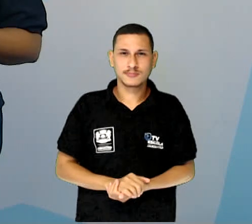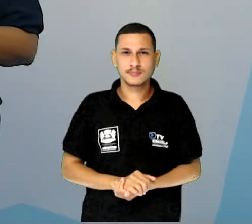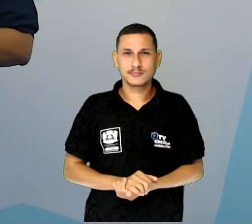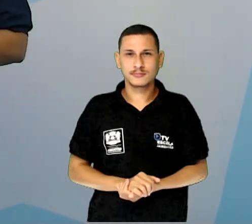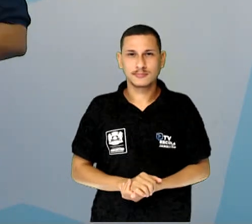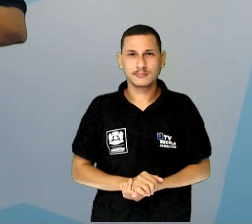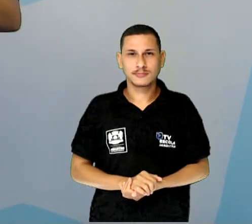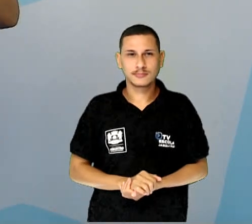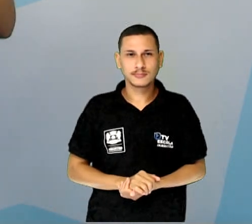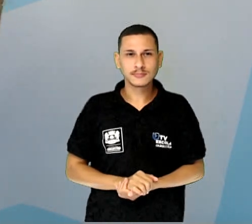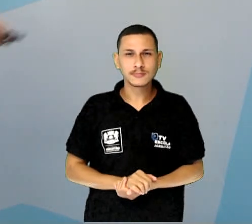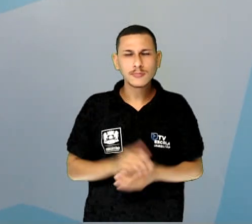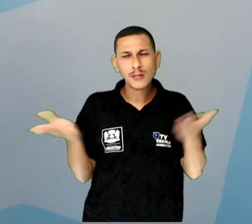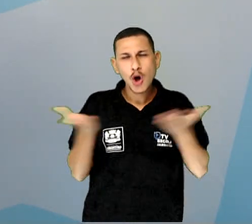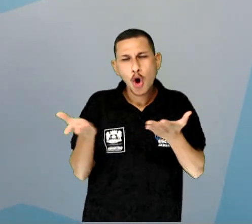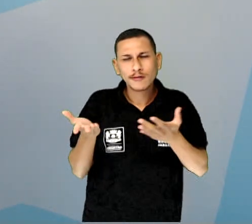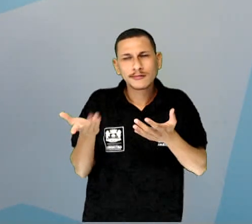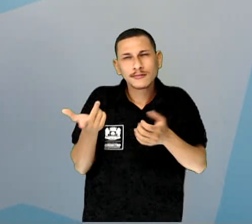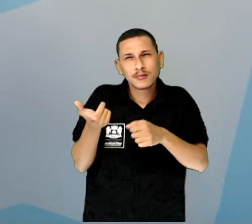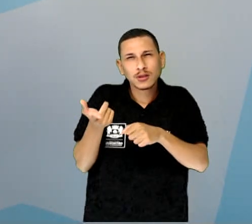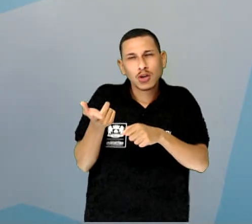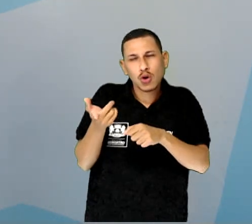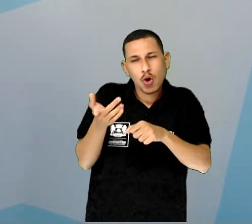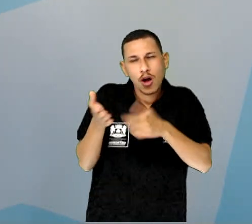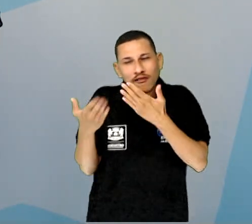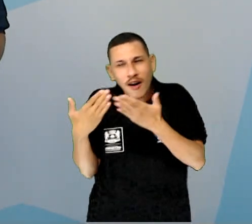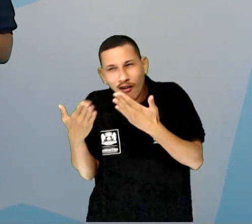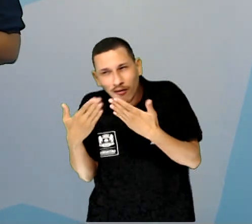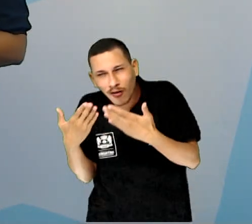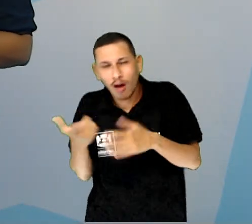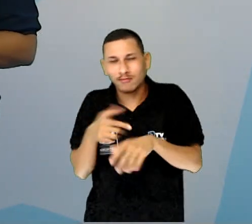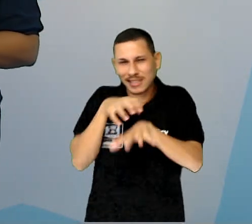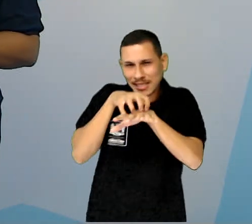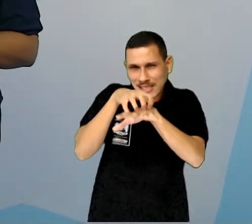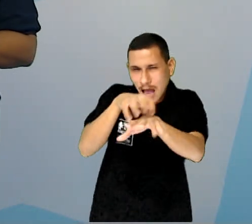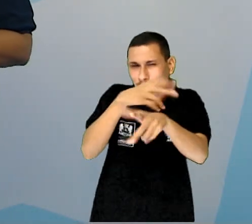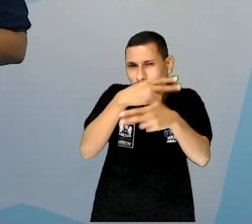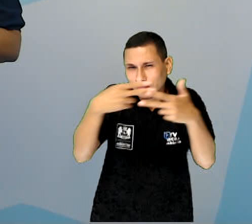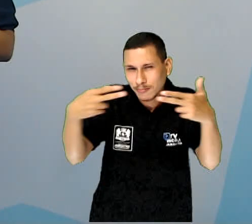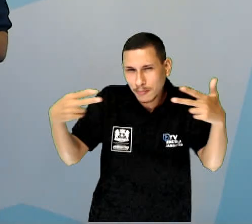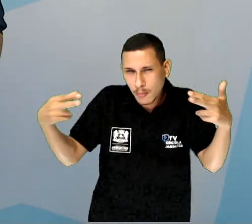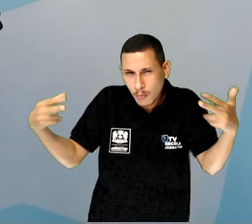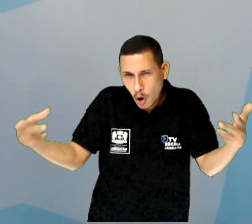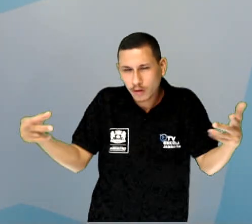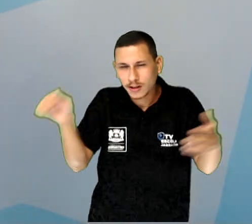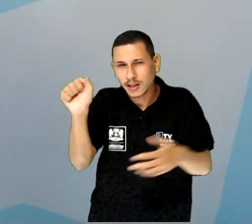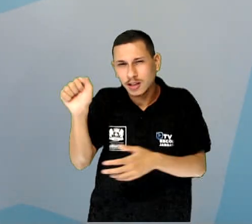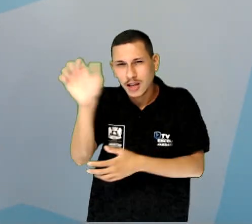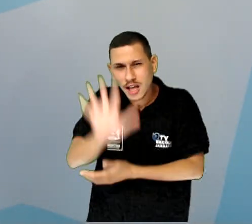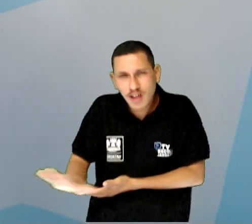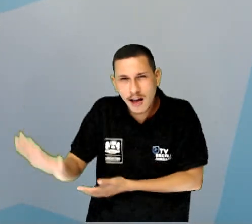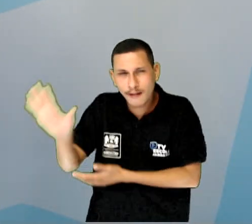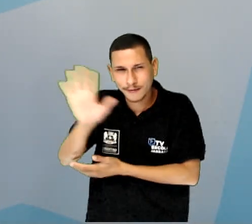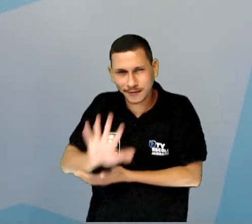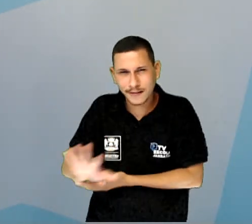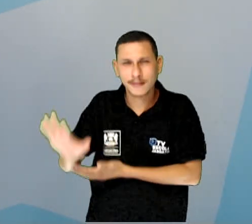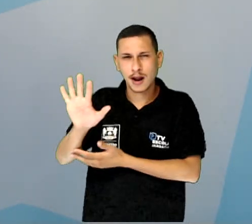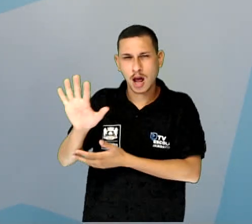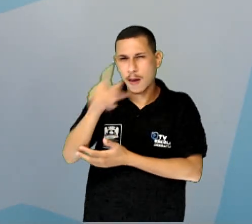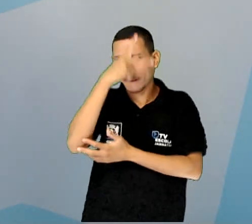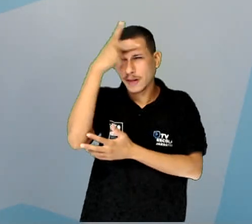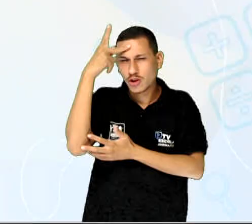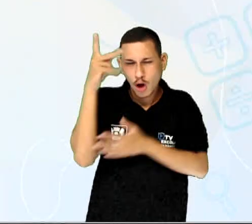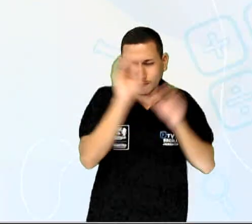Vamos falar um pouquinho sobre os transportes em geral. São fundamentais para o nosso deslocamento, o deslocamento das pessoas e também